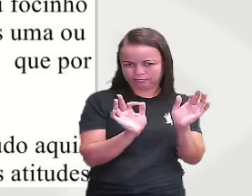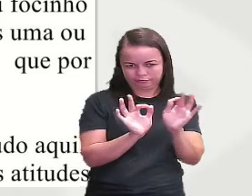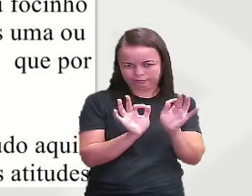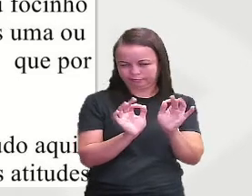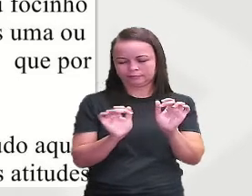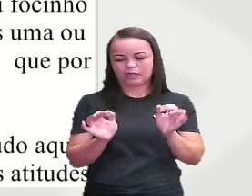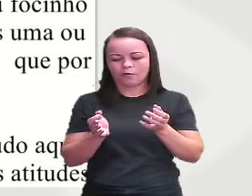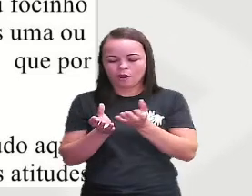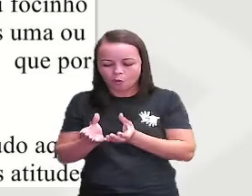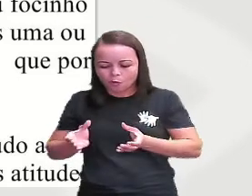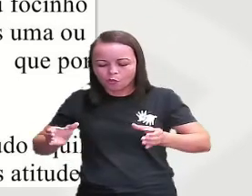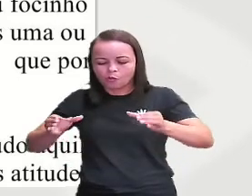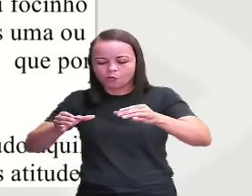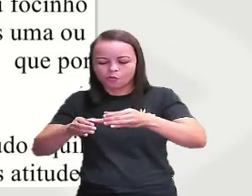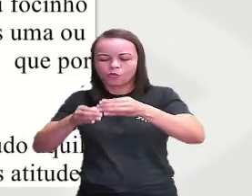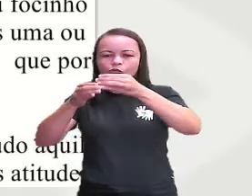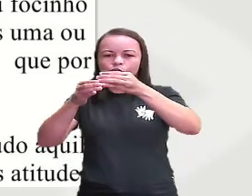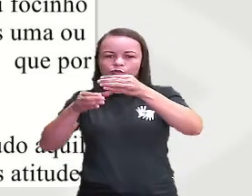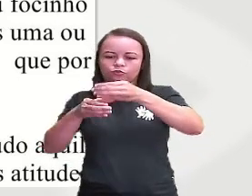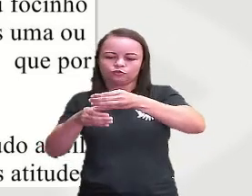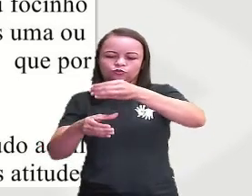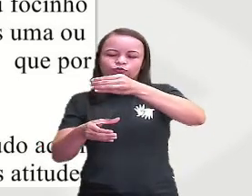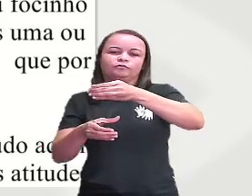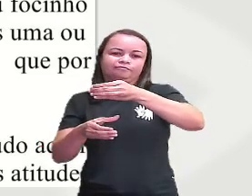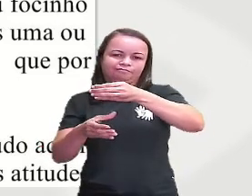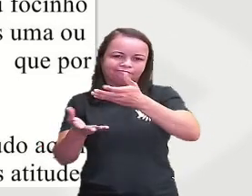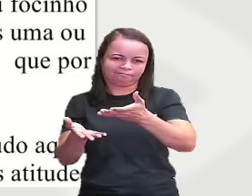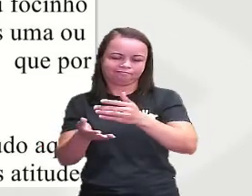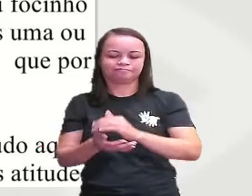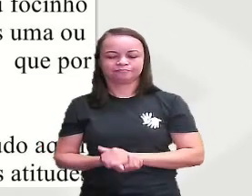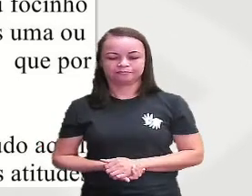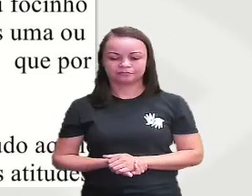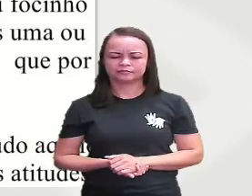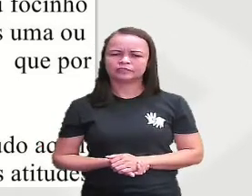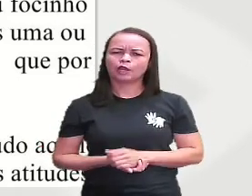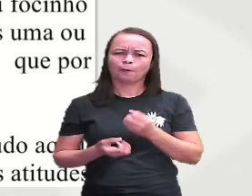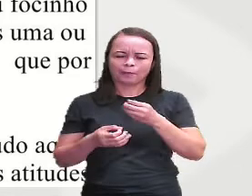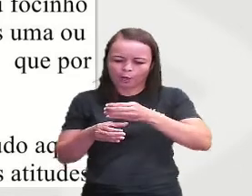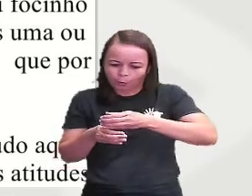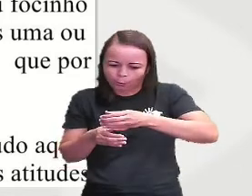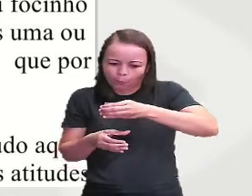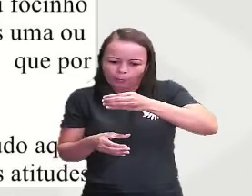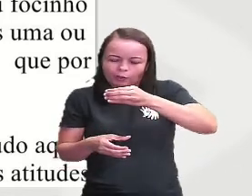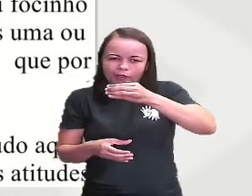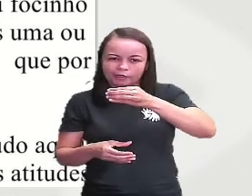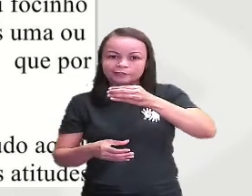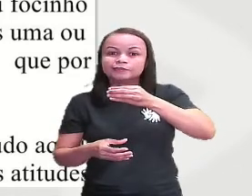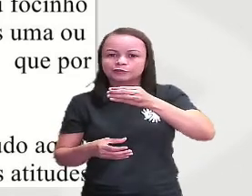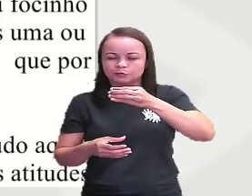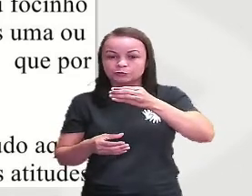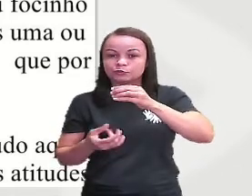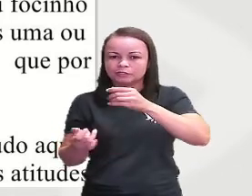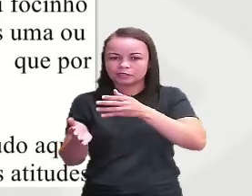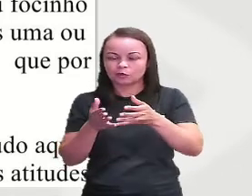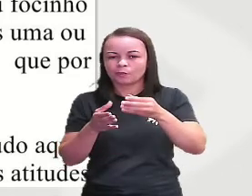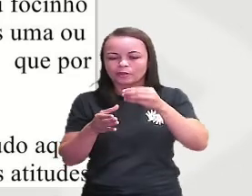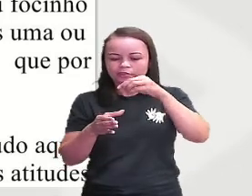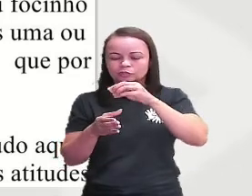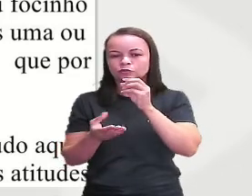jarro largo de bico comprido, bem comprido, que coubesse o